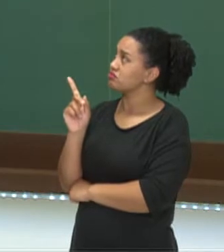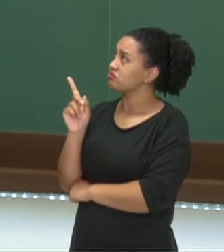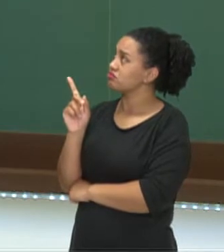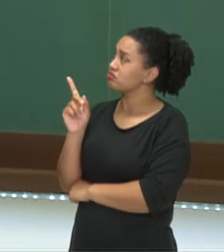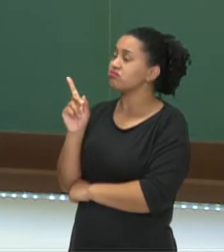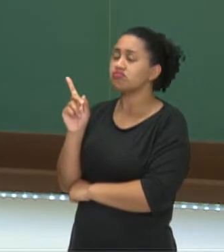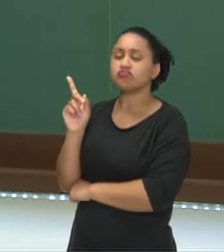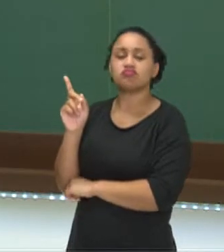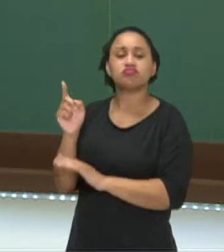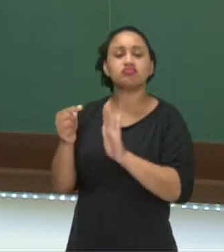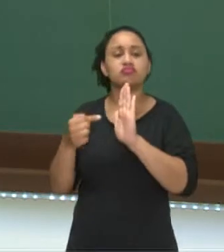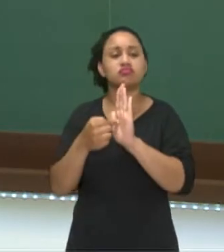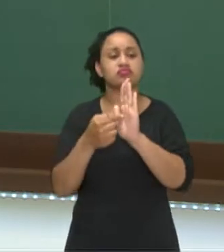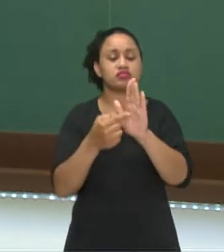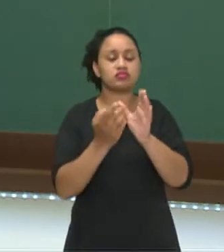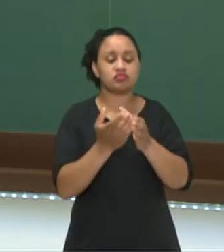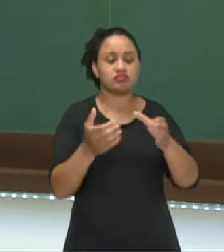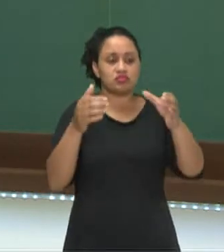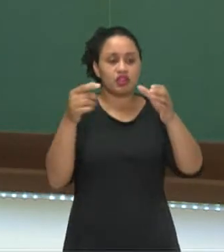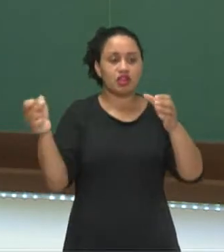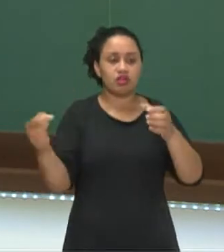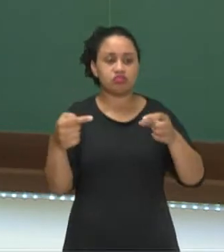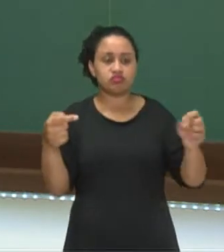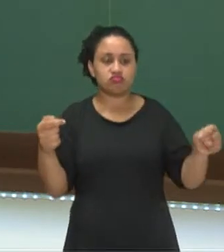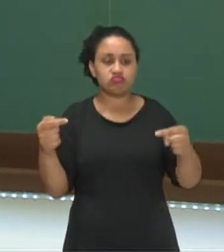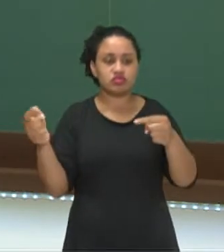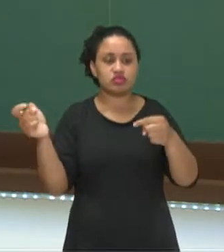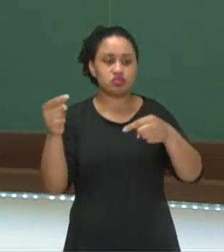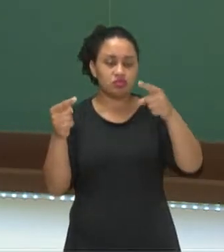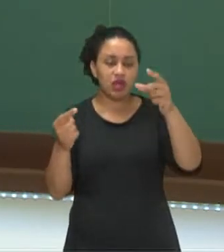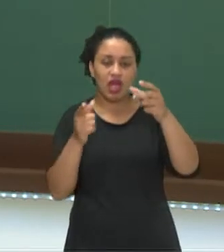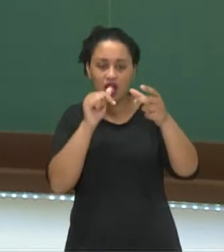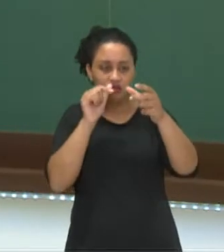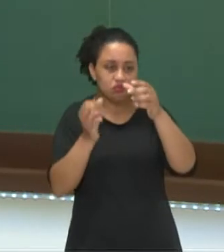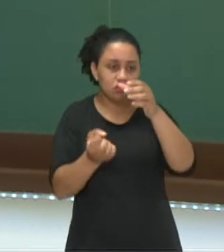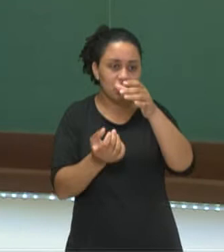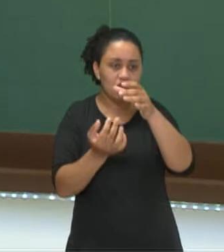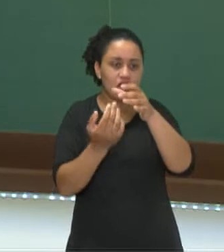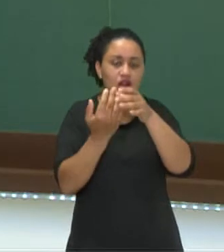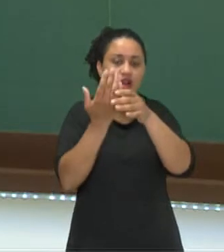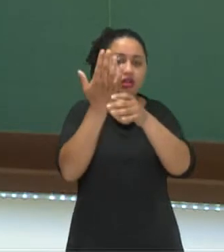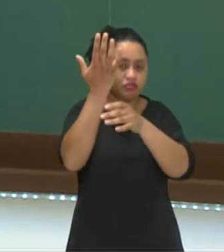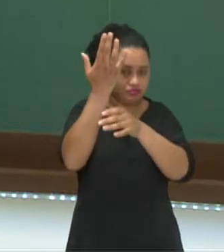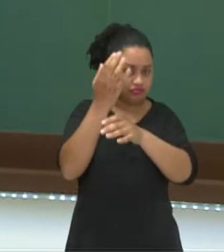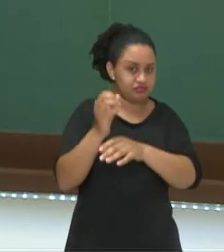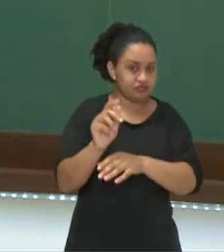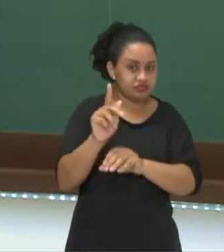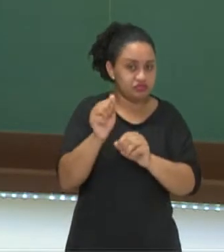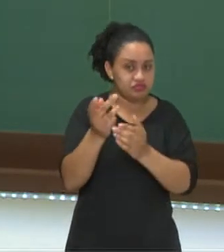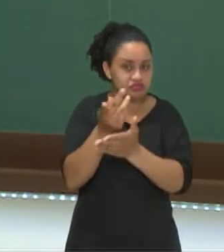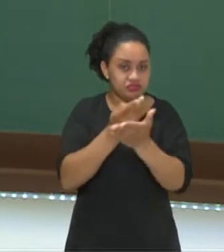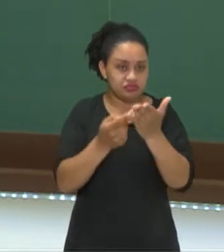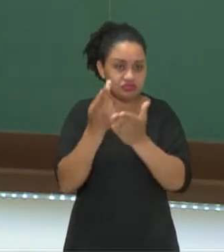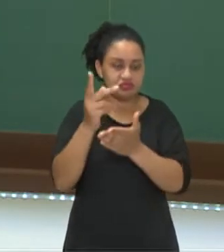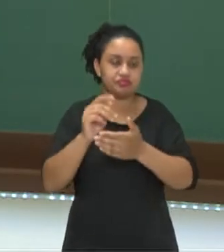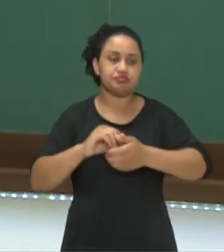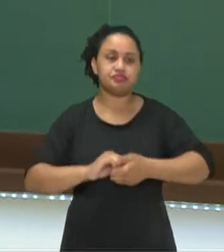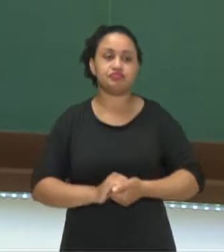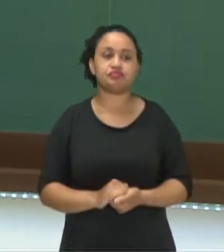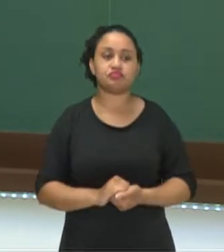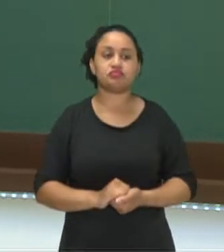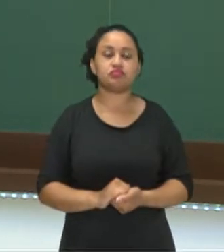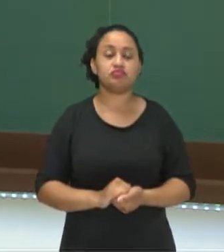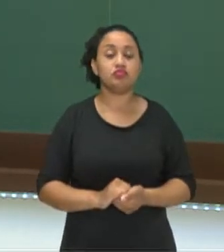e essa água, então, percorrendo a parte interna da esponja e saindo pelo ósculo. Tá legal?